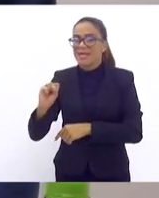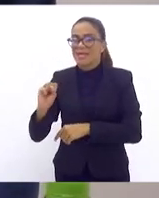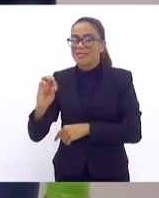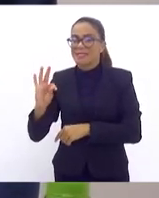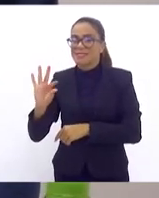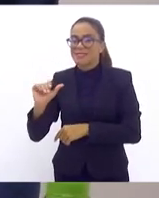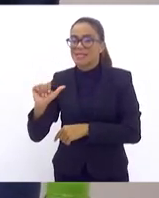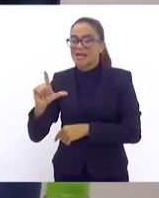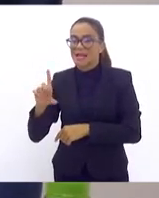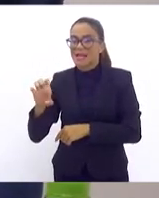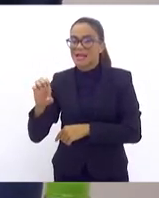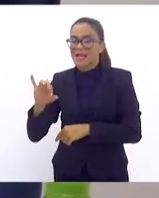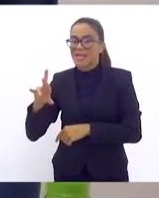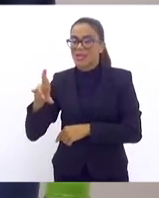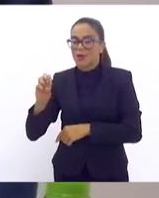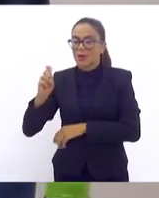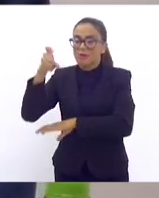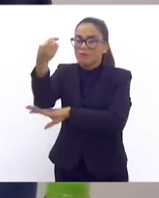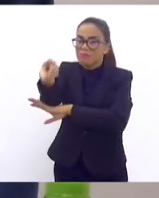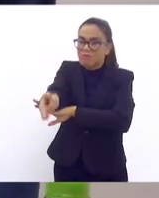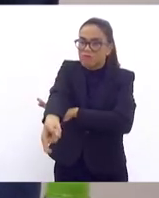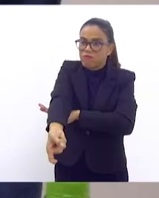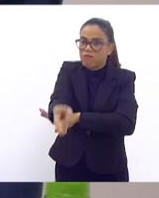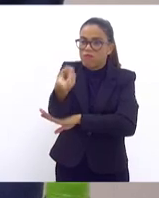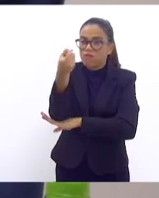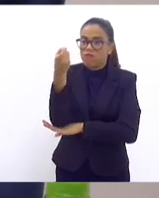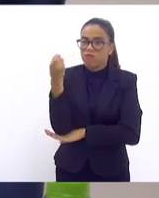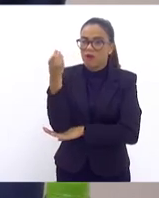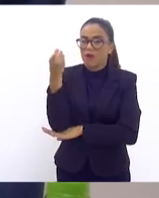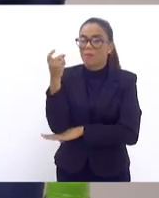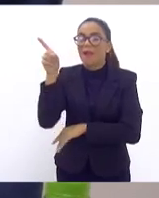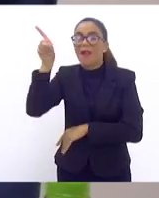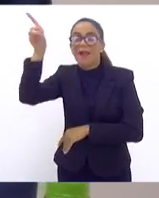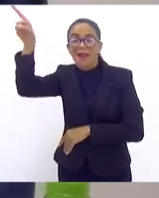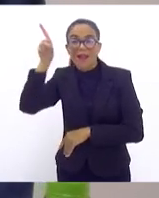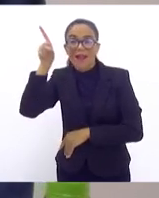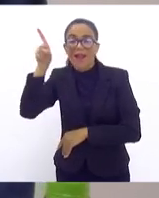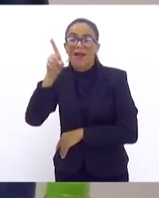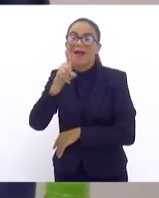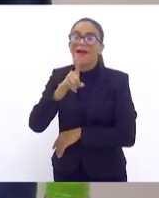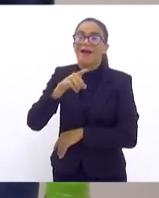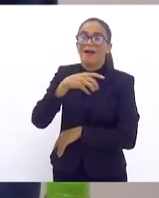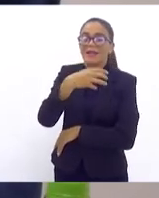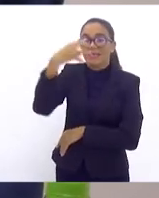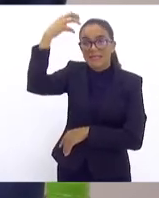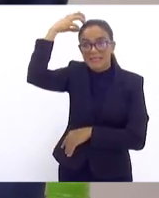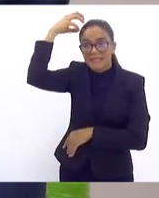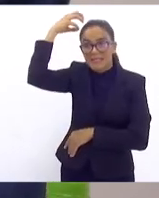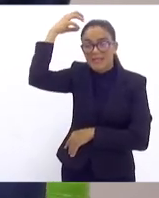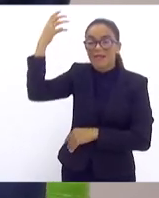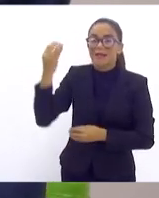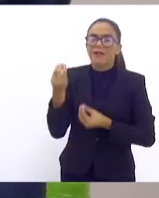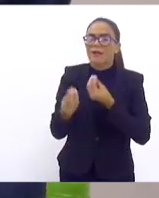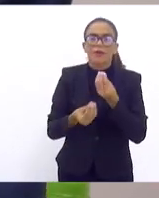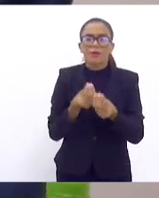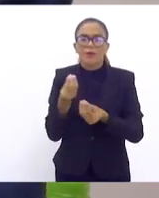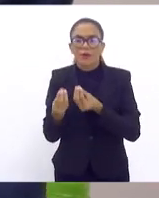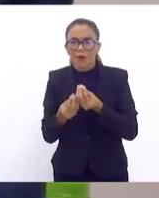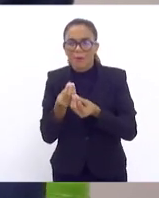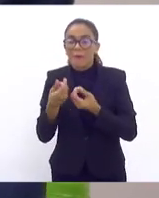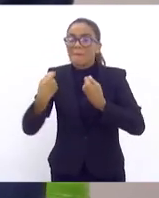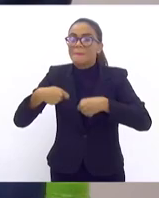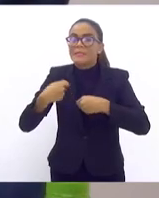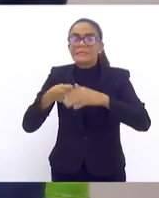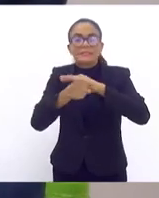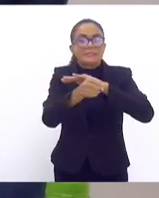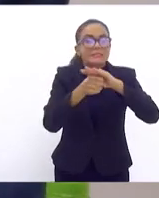tão caros, a deputada Célia Jordão, um lugar como Angra dos Reis, que depende necessariamente da geração de